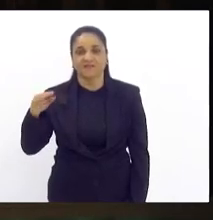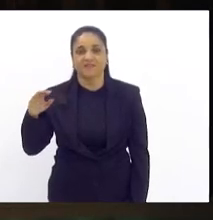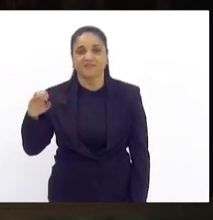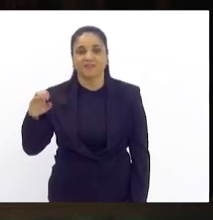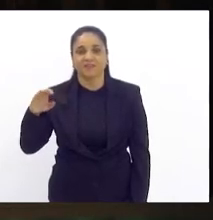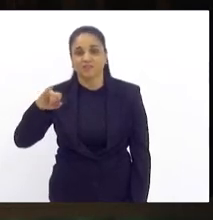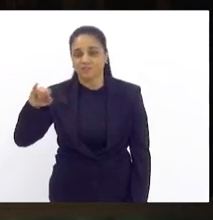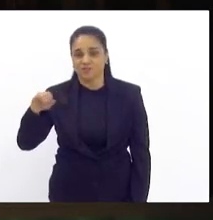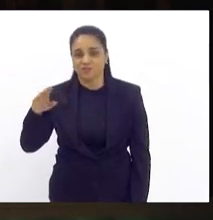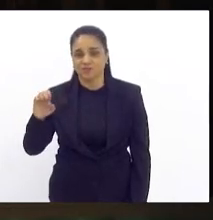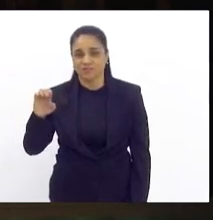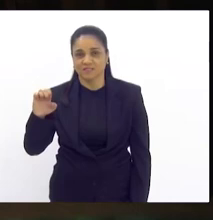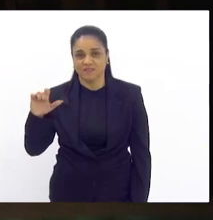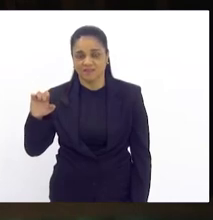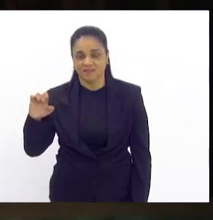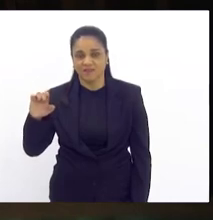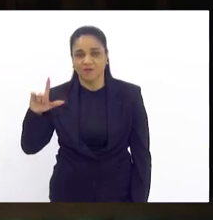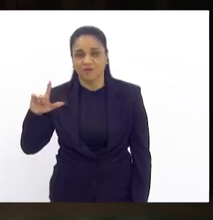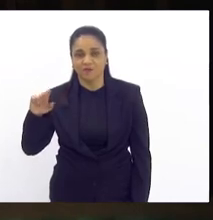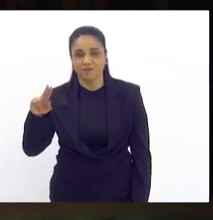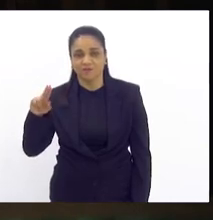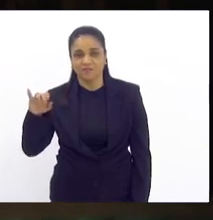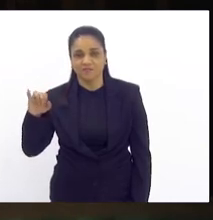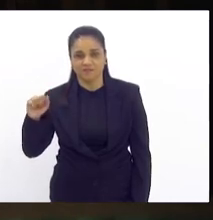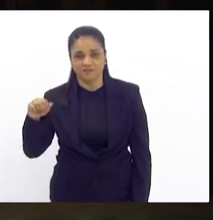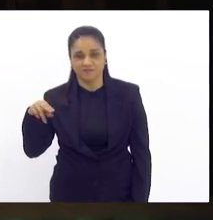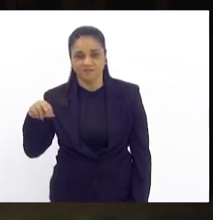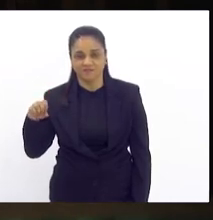Subtenente José Luciano Sucupira.